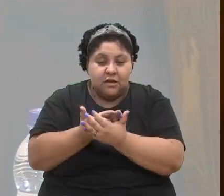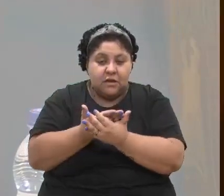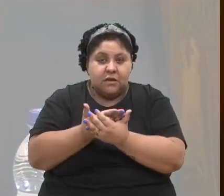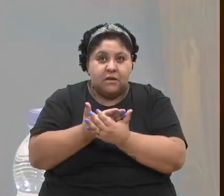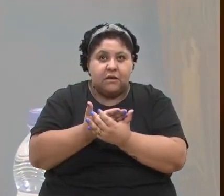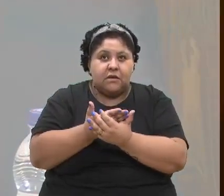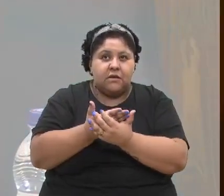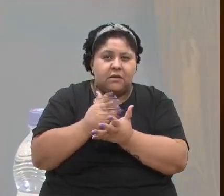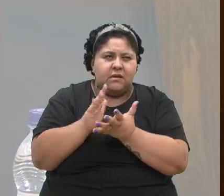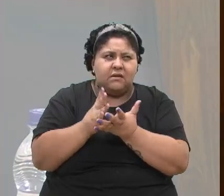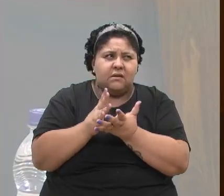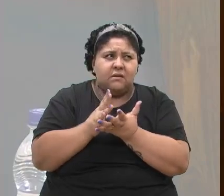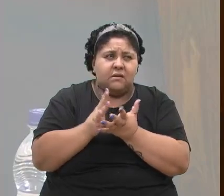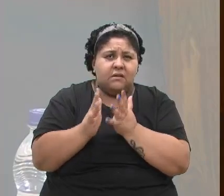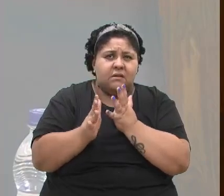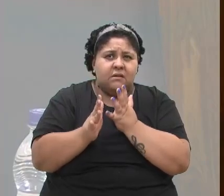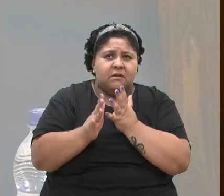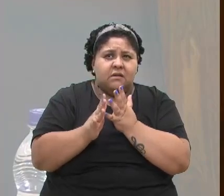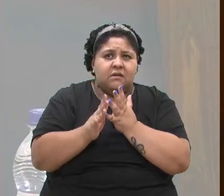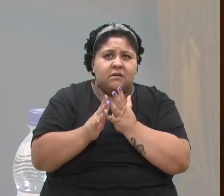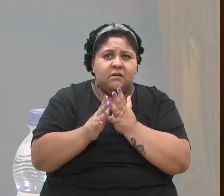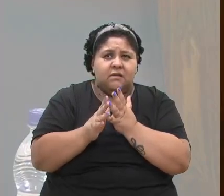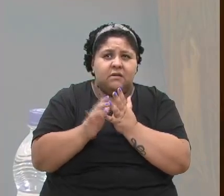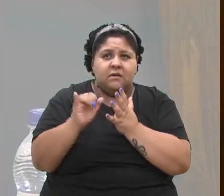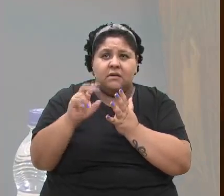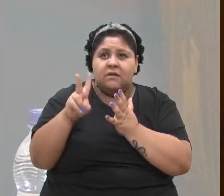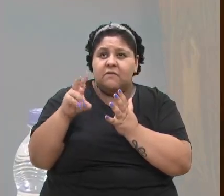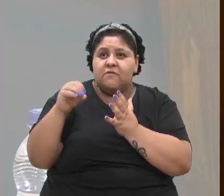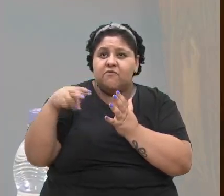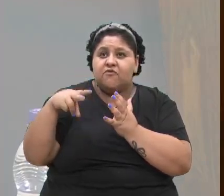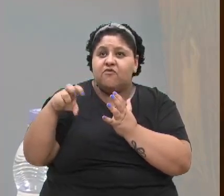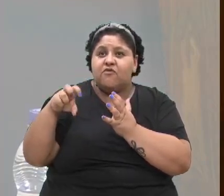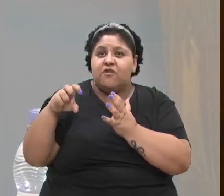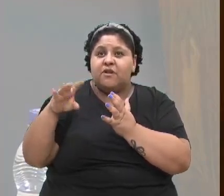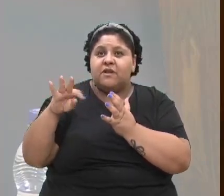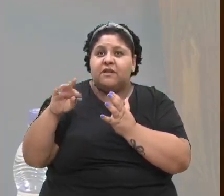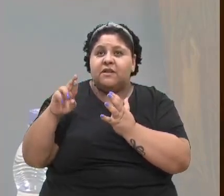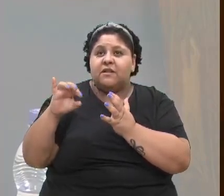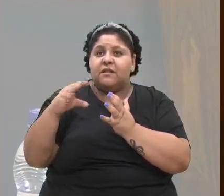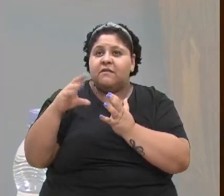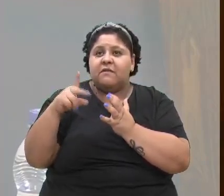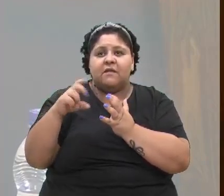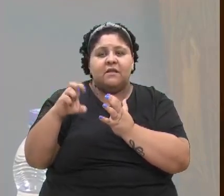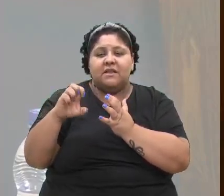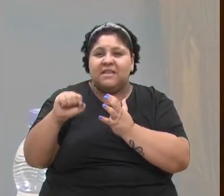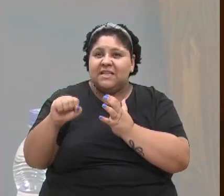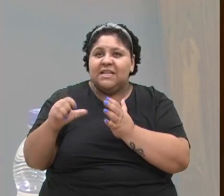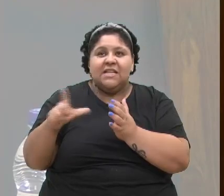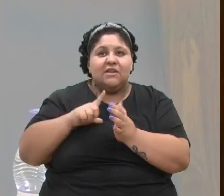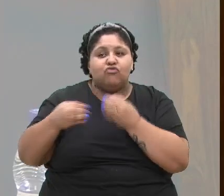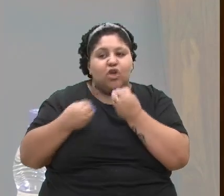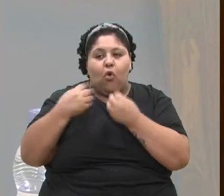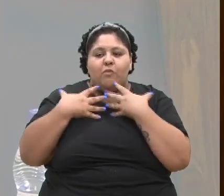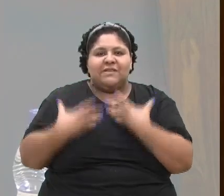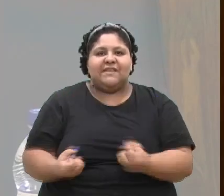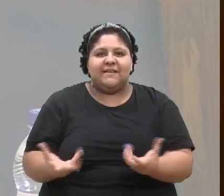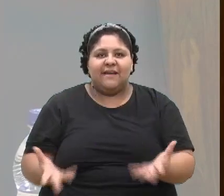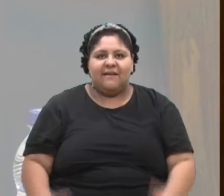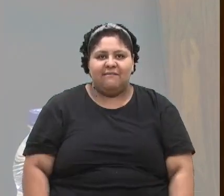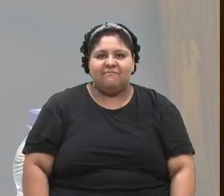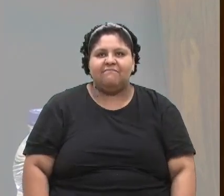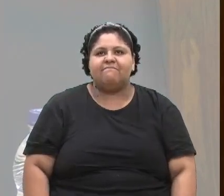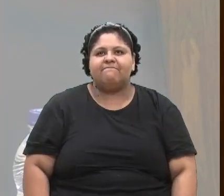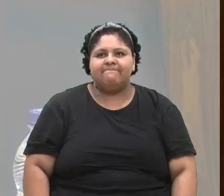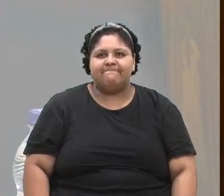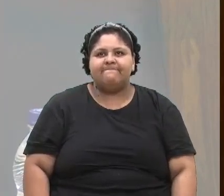médio Ivone Triquez. Eu ia falar agora. Gente, é inadmissível a situação. Isidoro Dias Lopes.